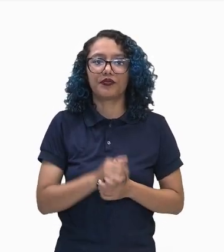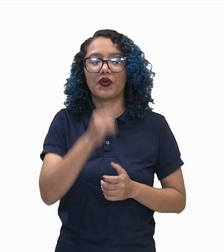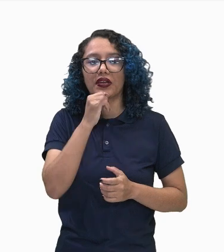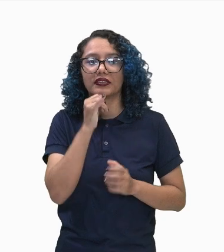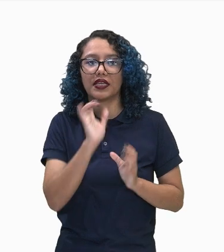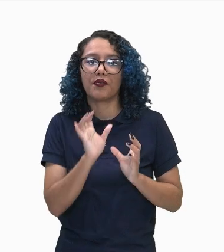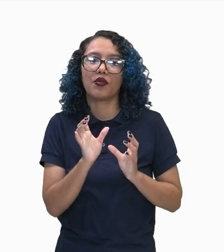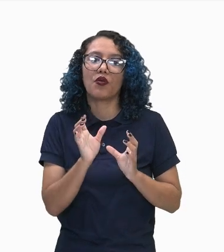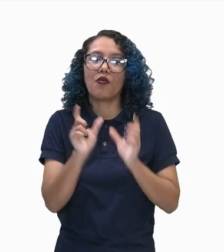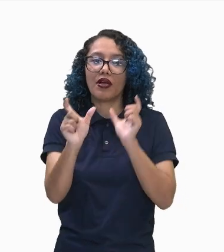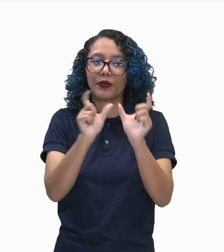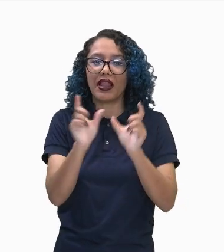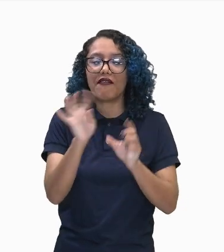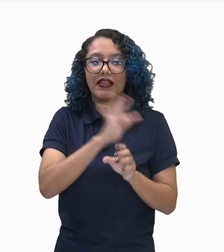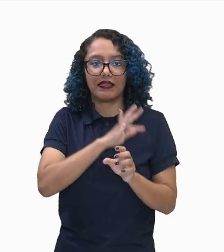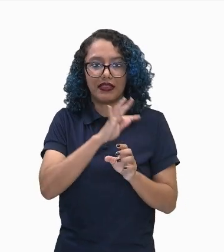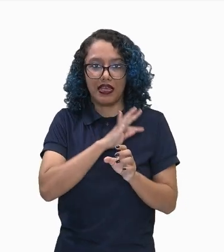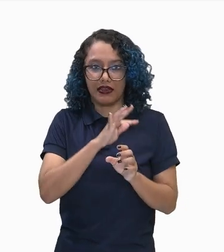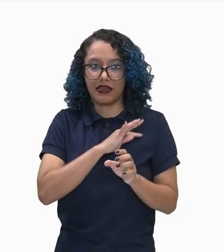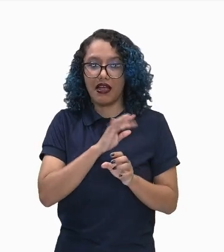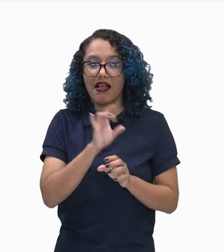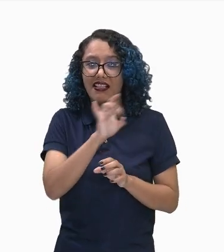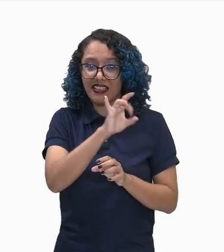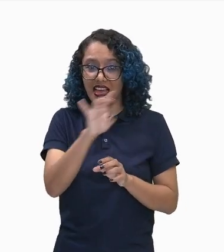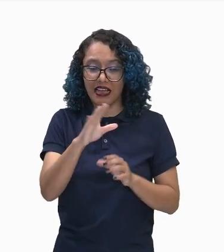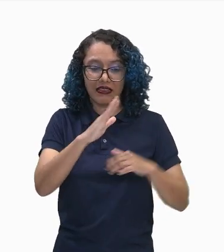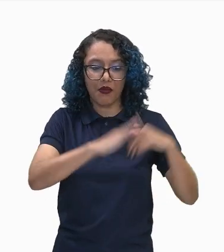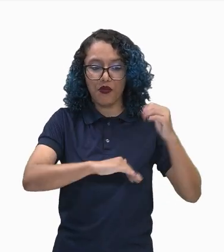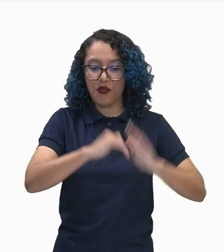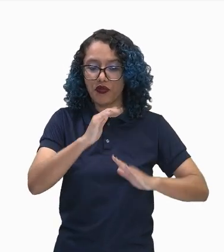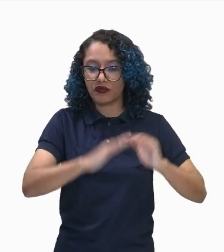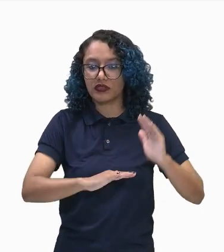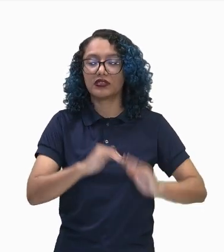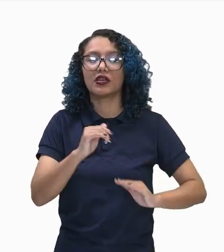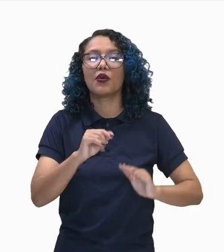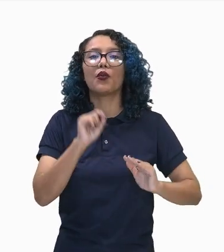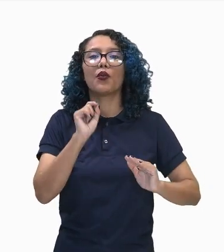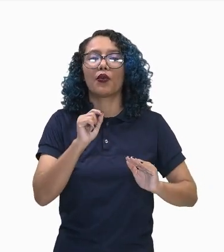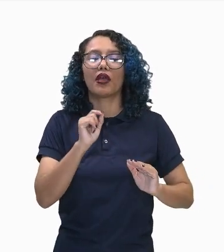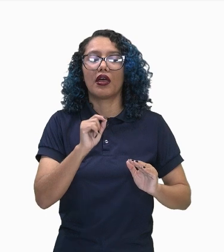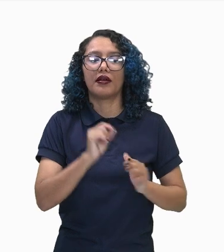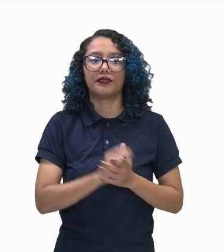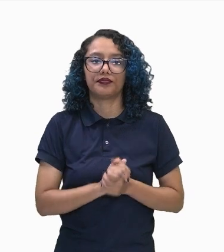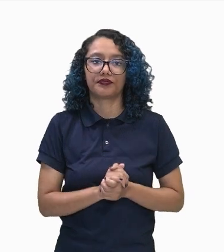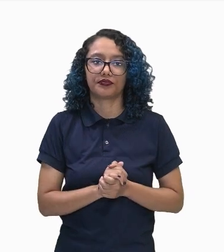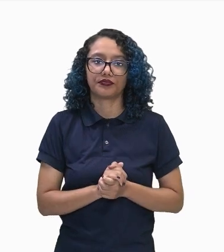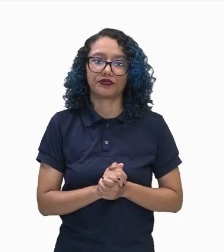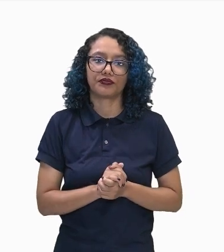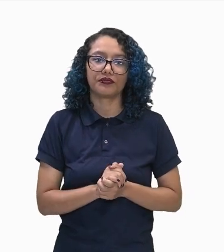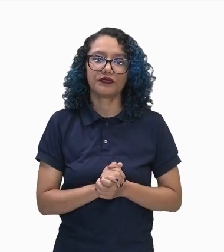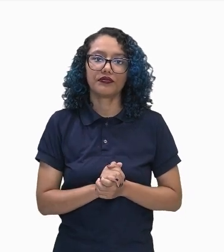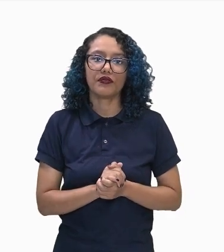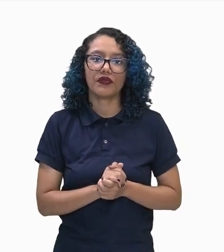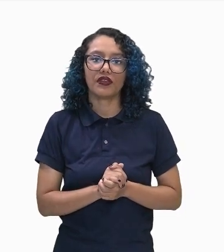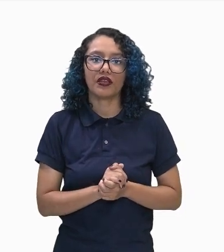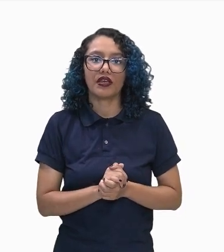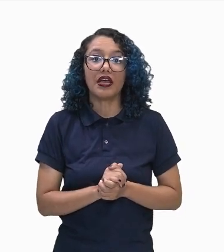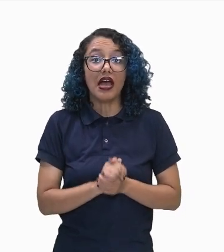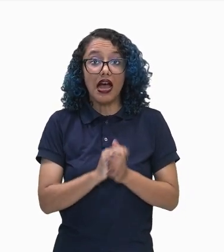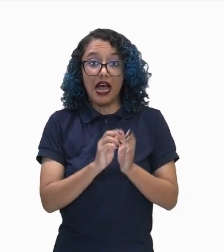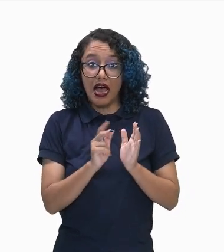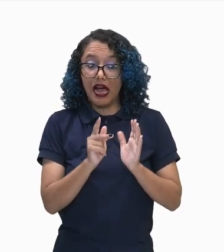usados. Cada profissão, cada profissional tem as suas palavras, seus